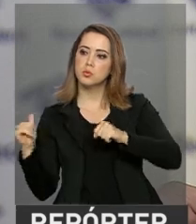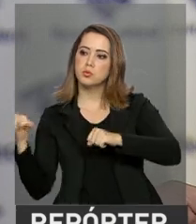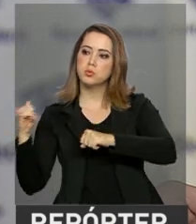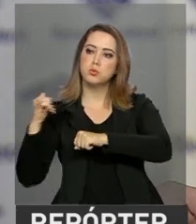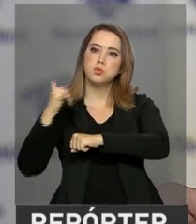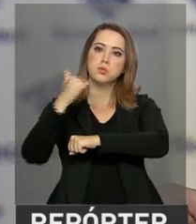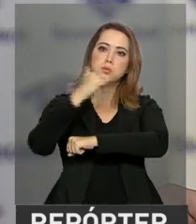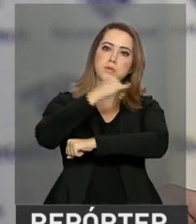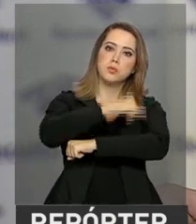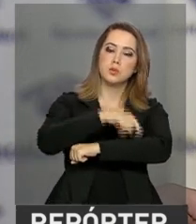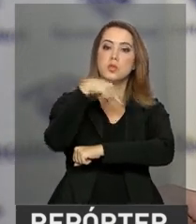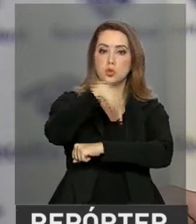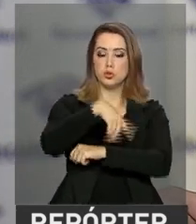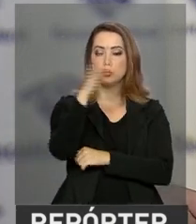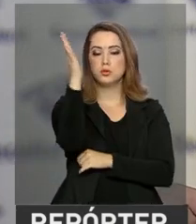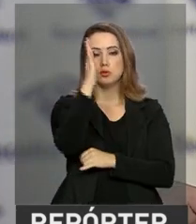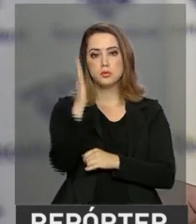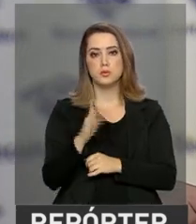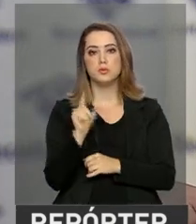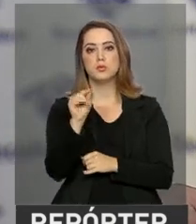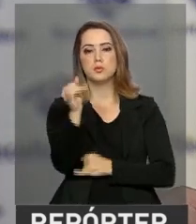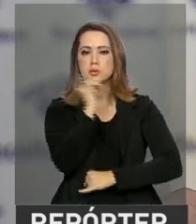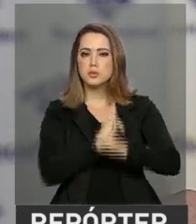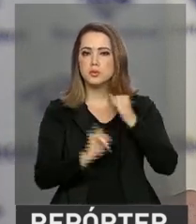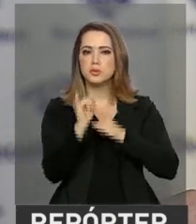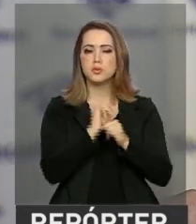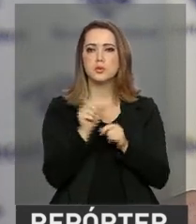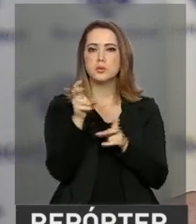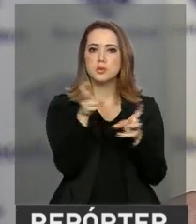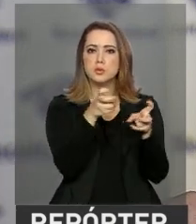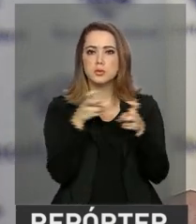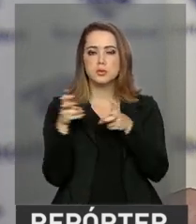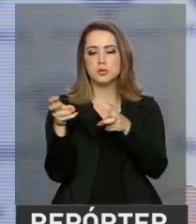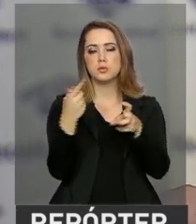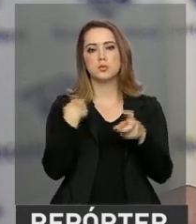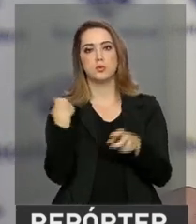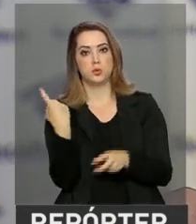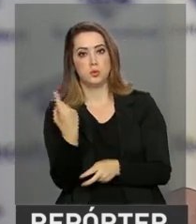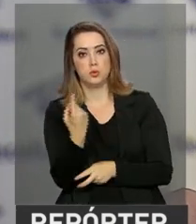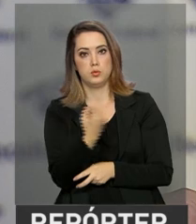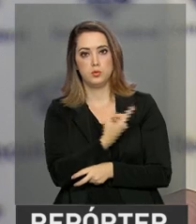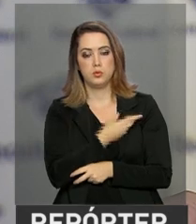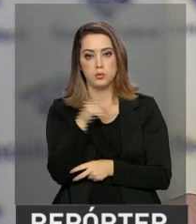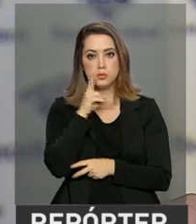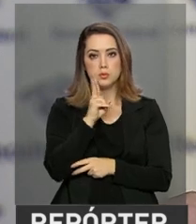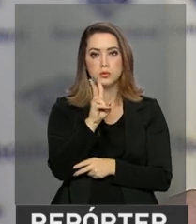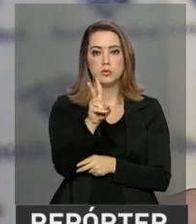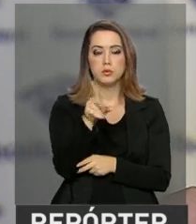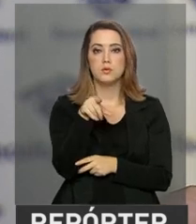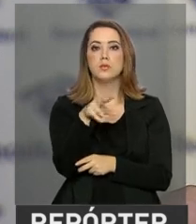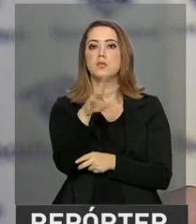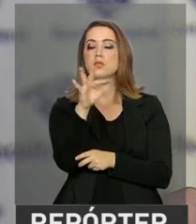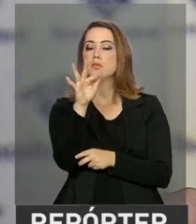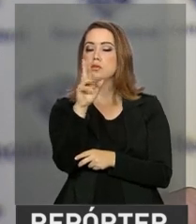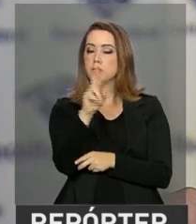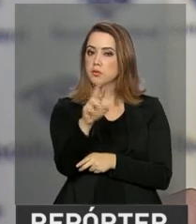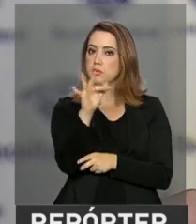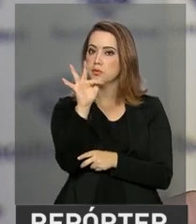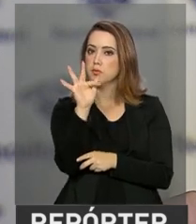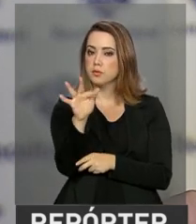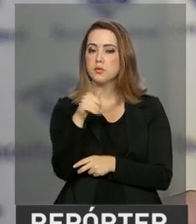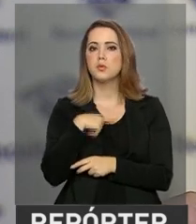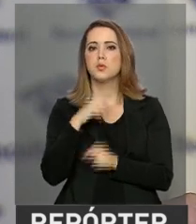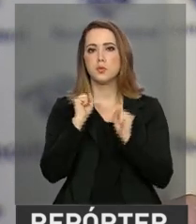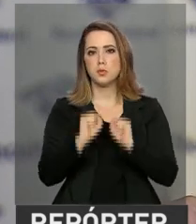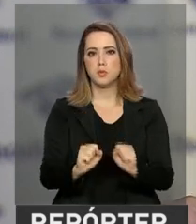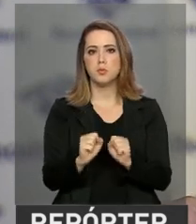nós. Com base nessa informação de quem são os passageiros, nós cruzamos com os sistemas da Receita Federal e podemos